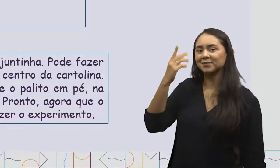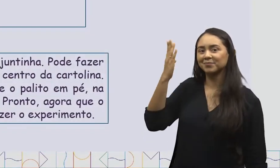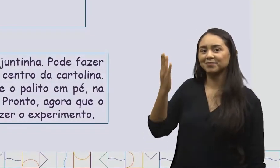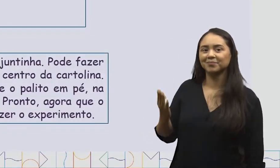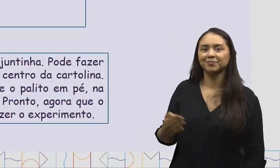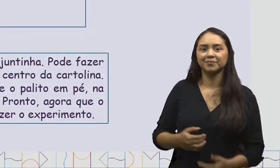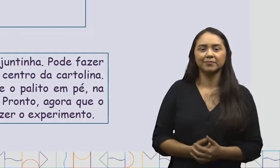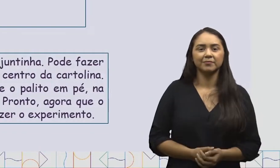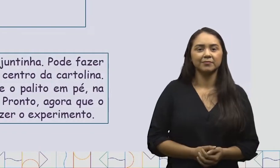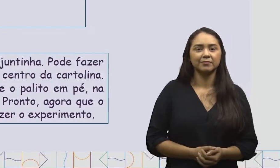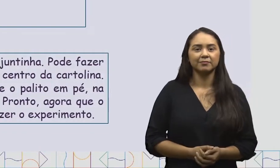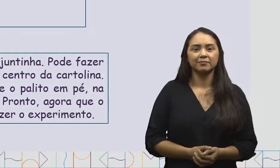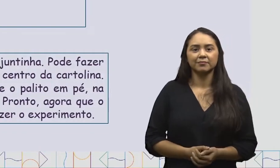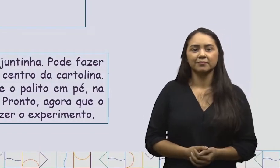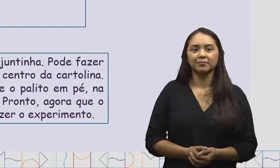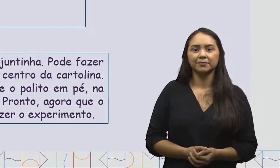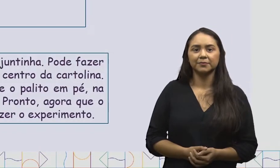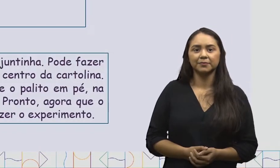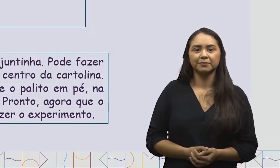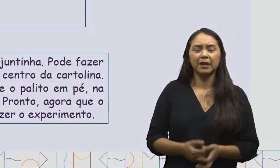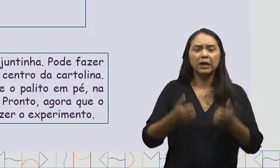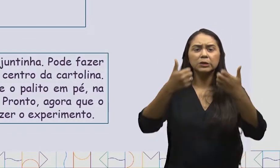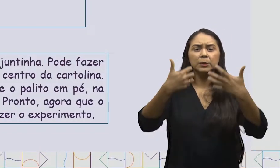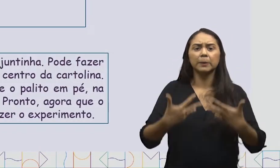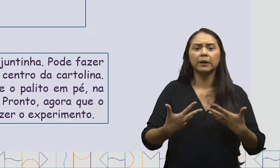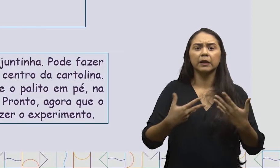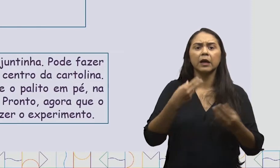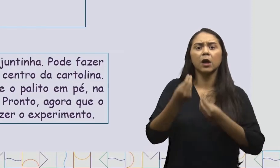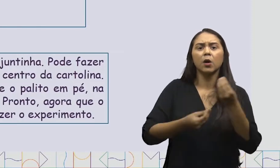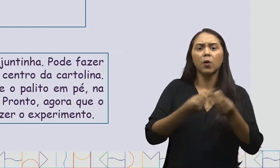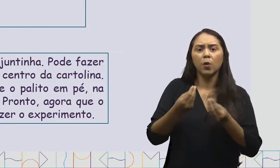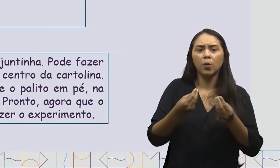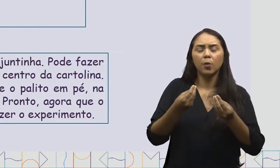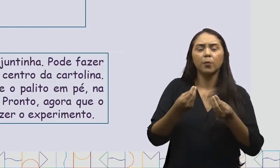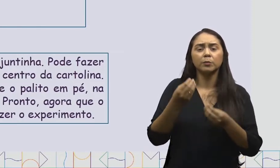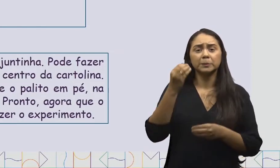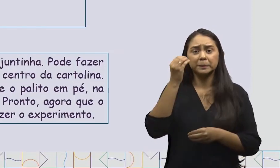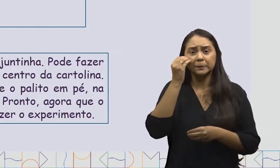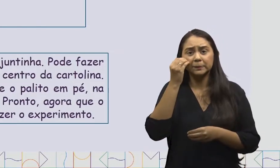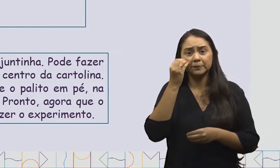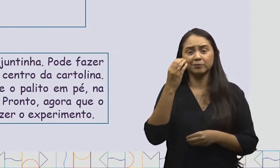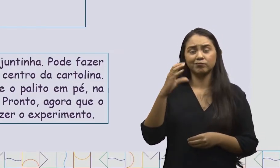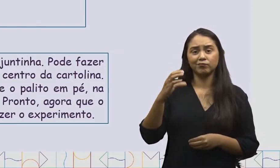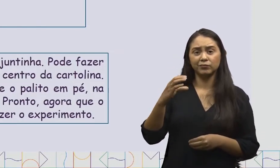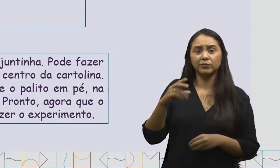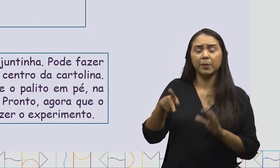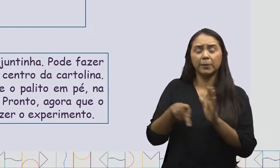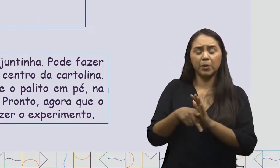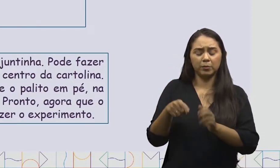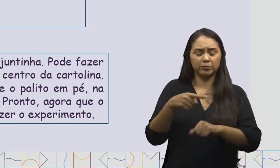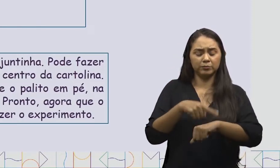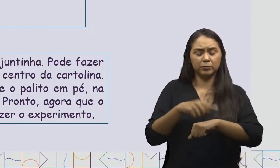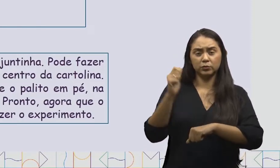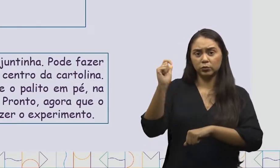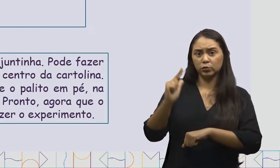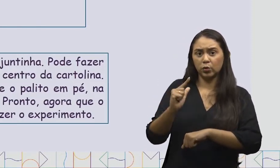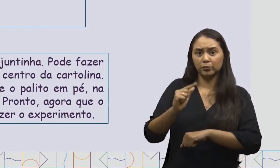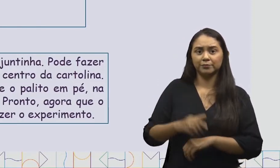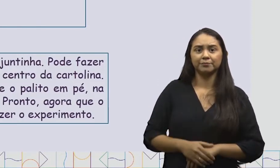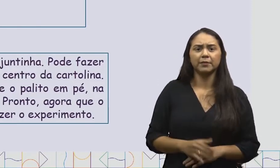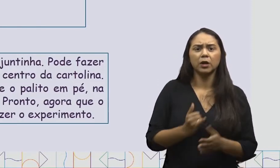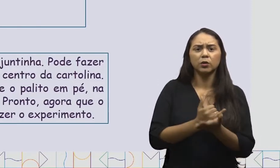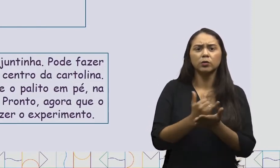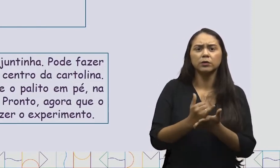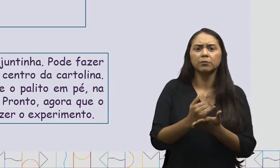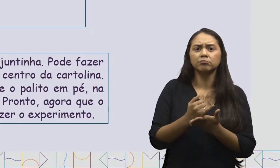de experimento científico. Experiência do relógio de sol. Introdução. Para esta